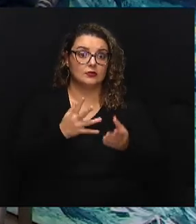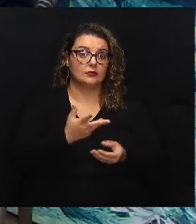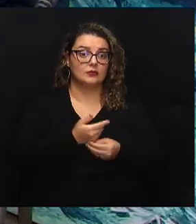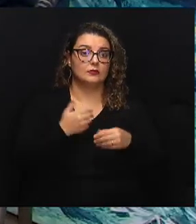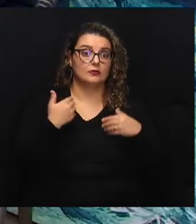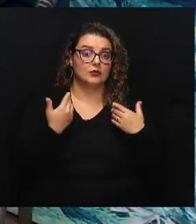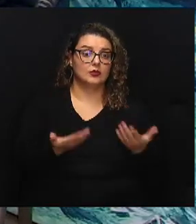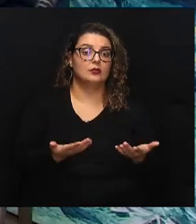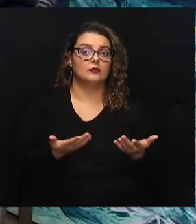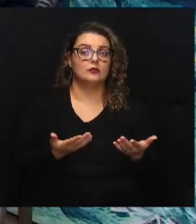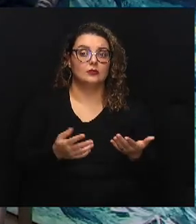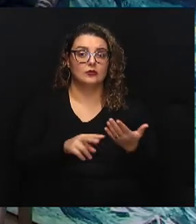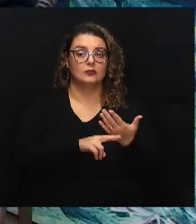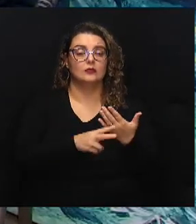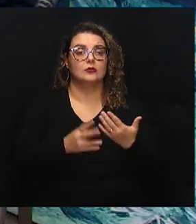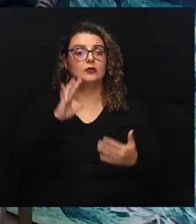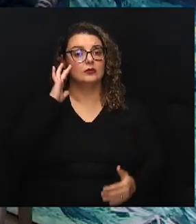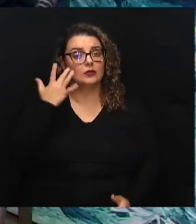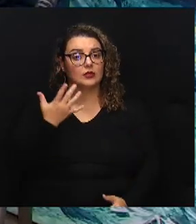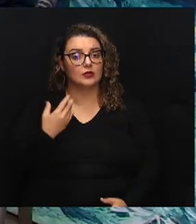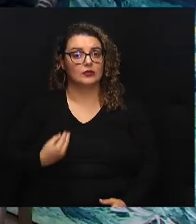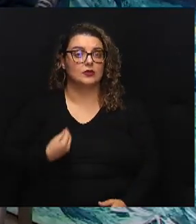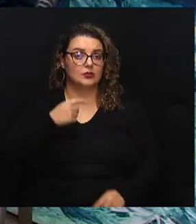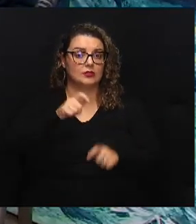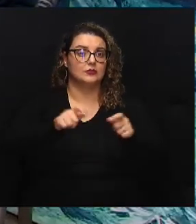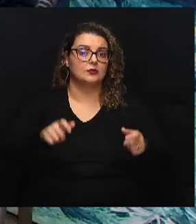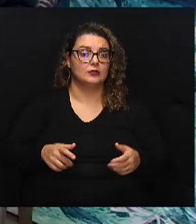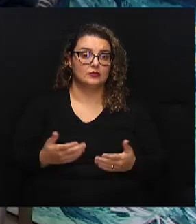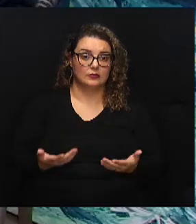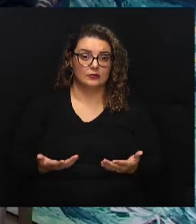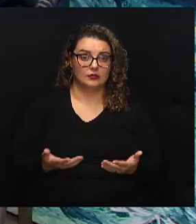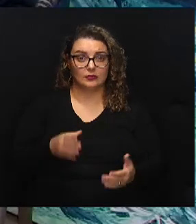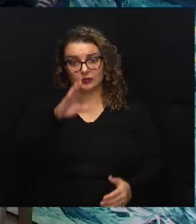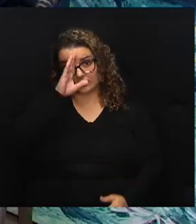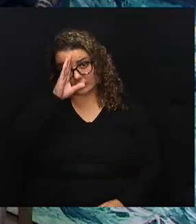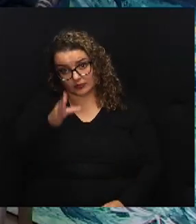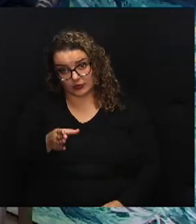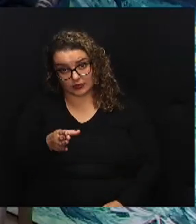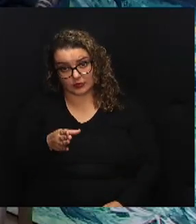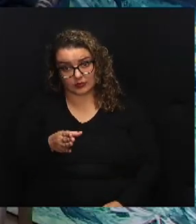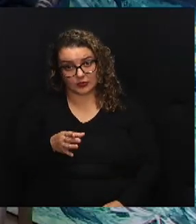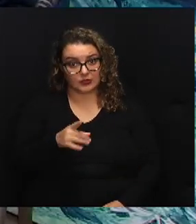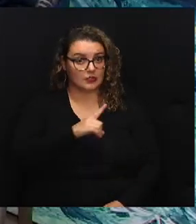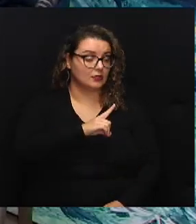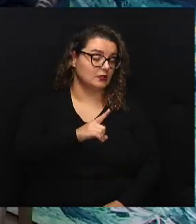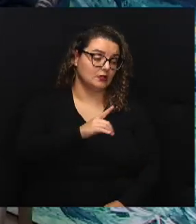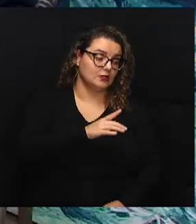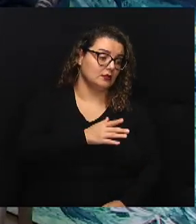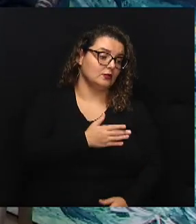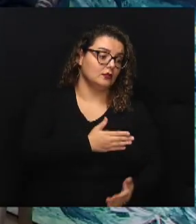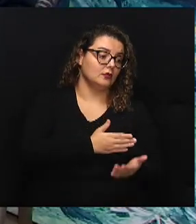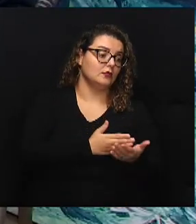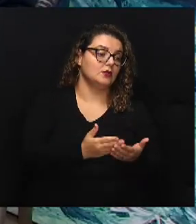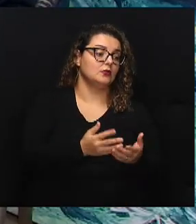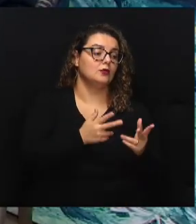qual é o impacto que você acha que tem na vida das pessoas? Principalmente de quem não veio desse berço que você veio.